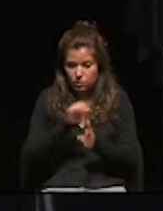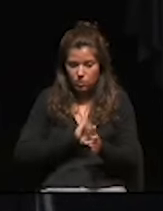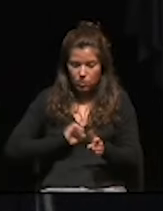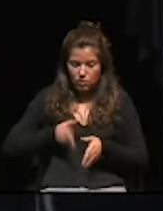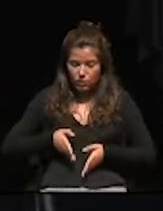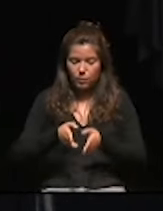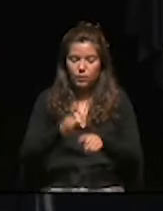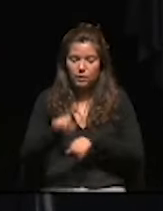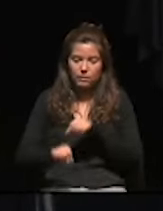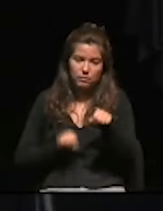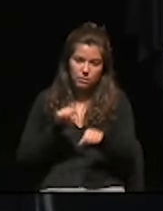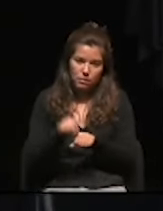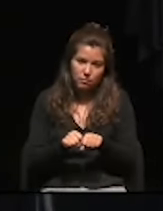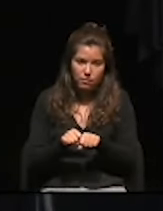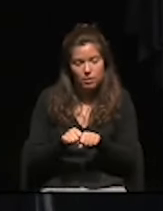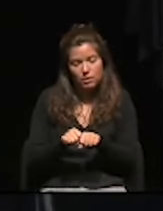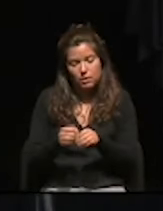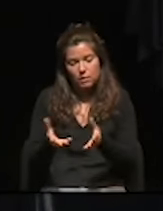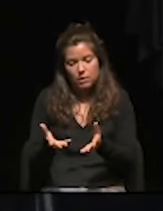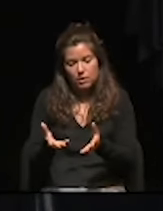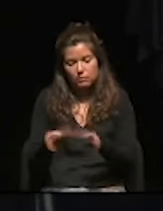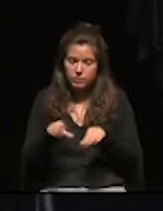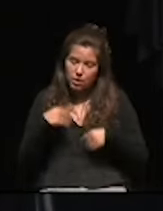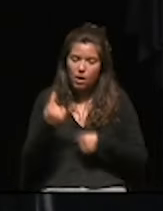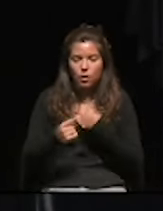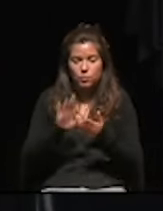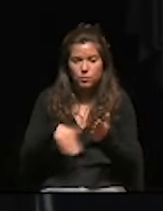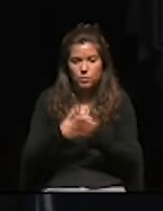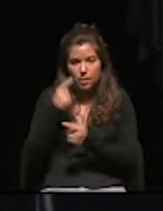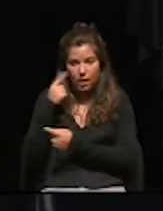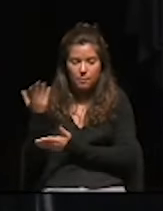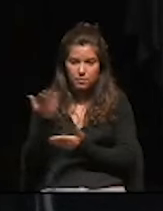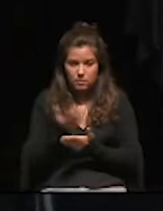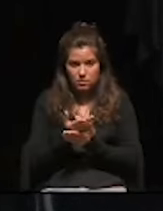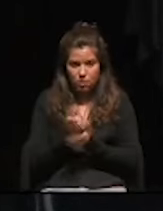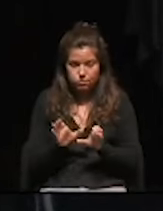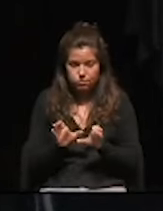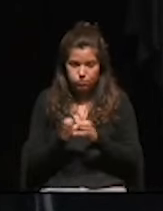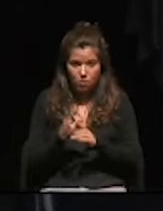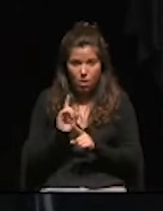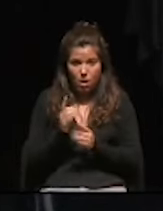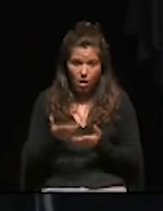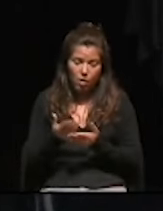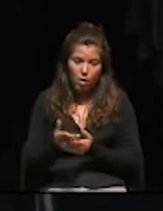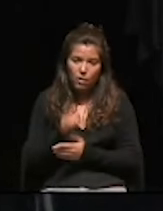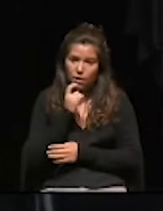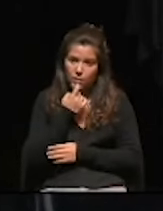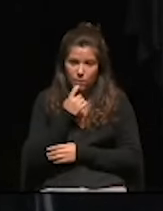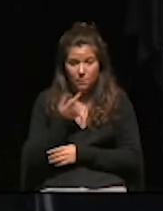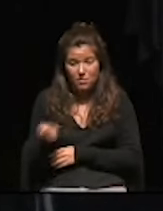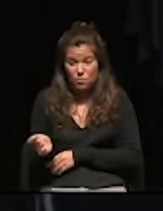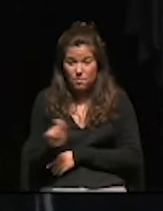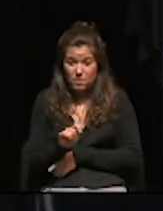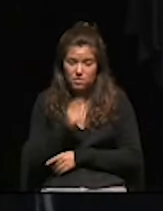rede ciclável e acolher algumas propostas. Faremos a apresentação conjunta já em abril. Ainda não tenho data, mas será no mês de